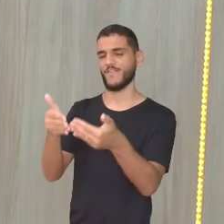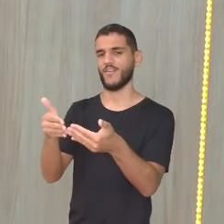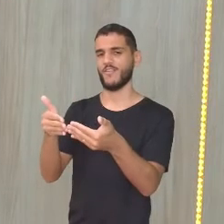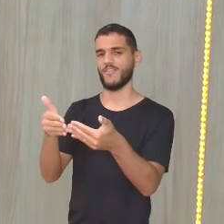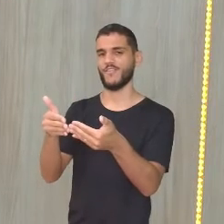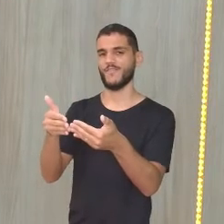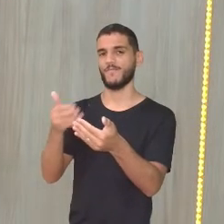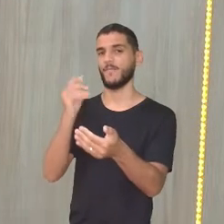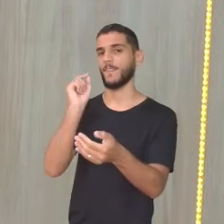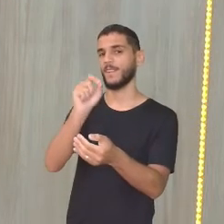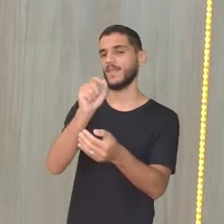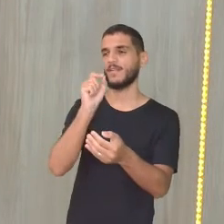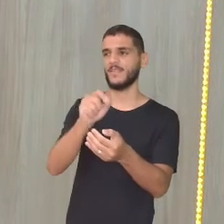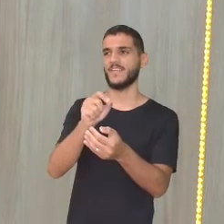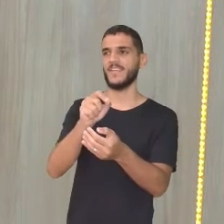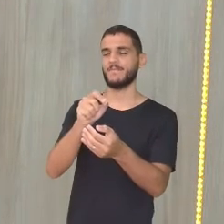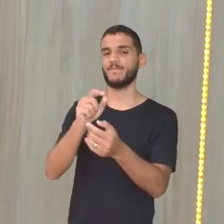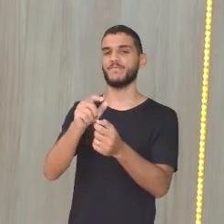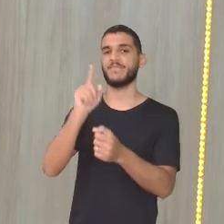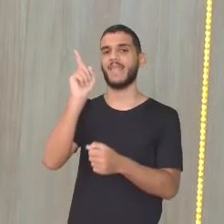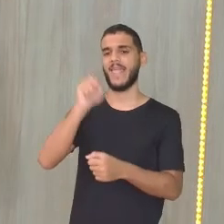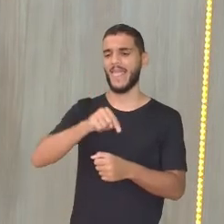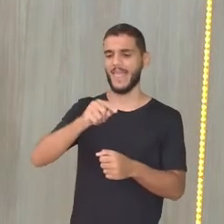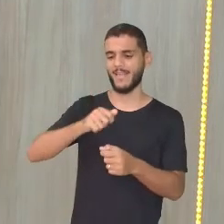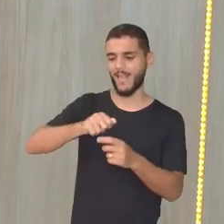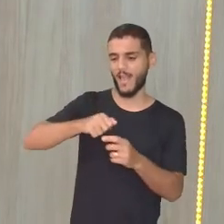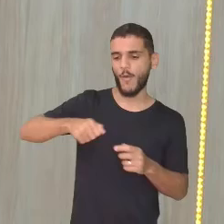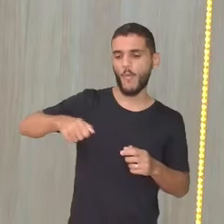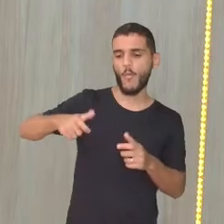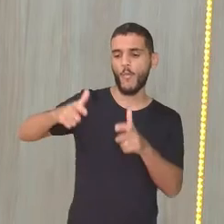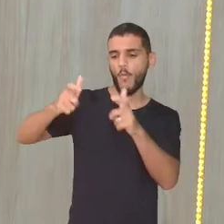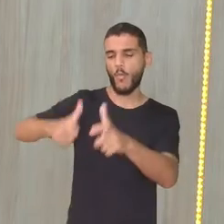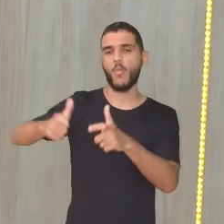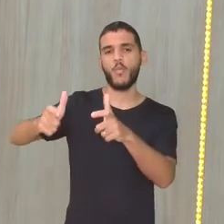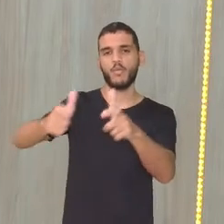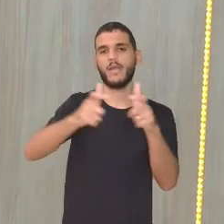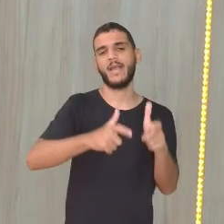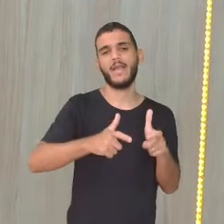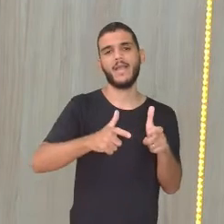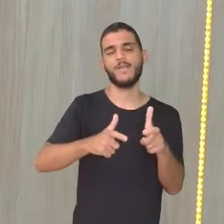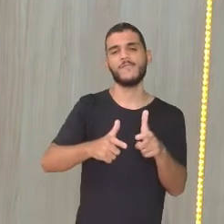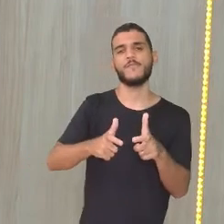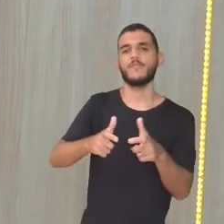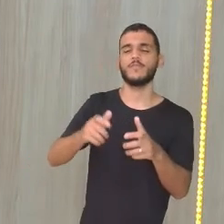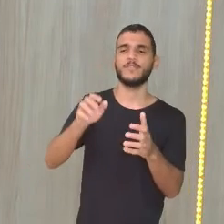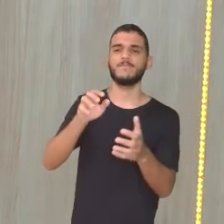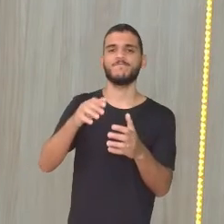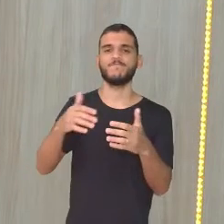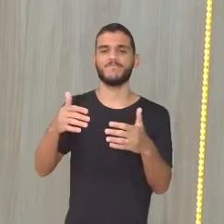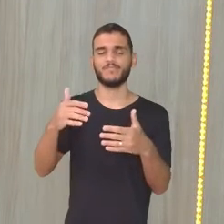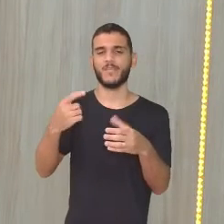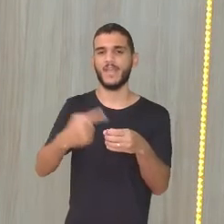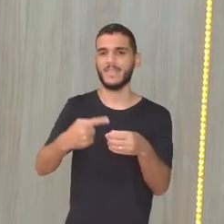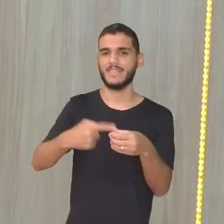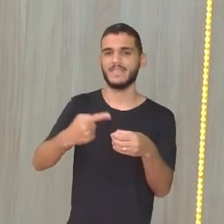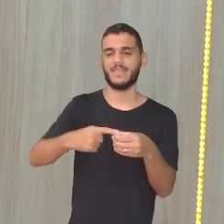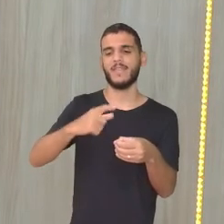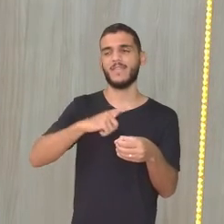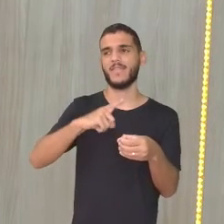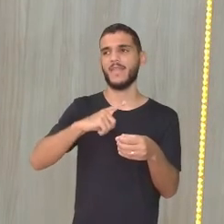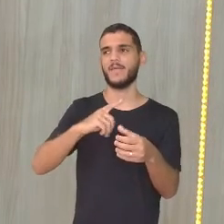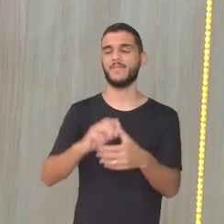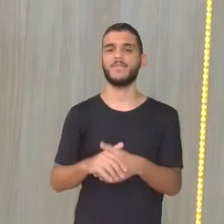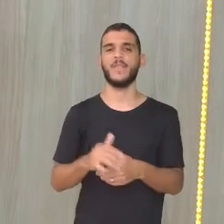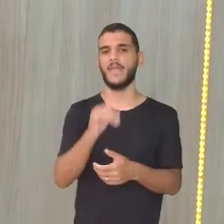ligadas ao sítio urbano, onde a cidade está localizada, né? Recife tem uma íntima relação com o mar e